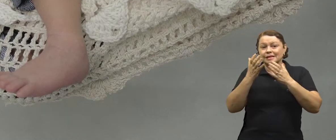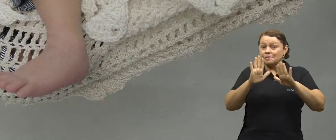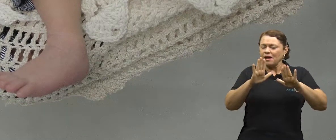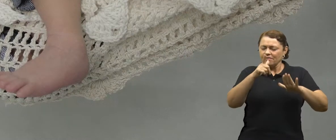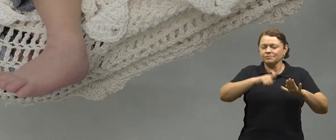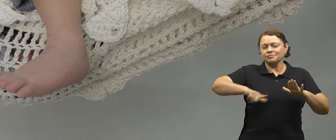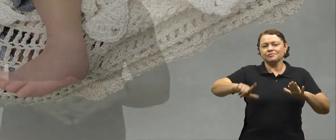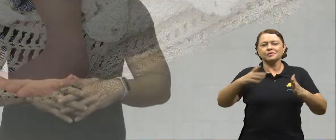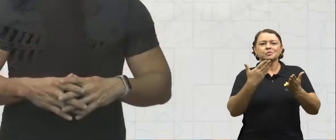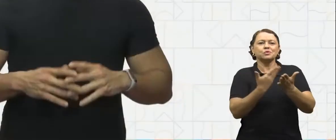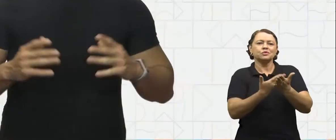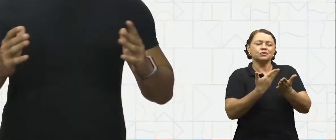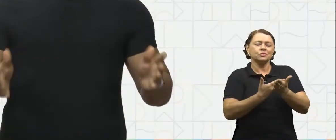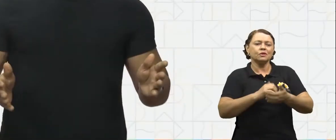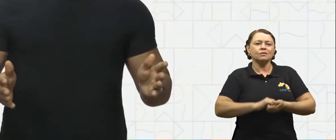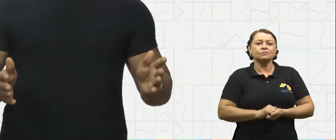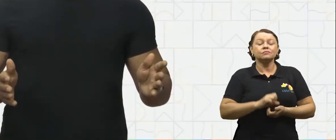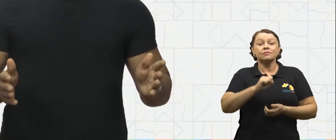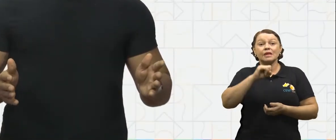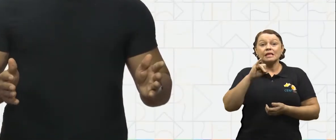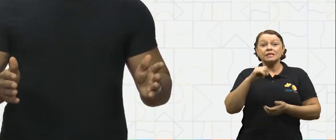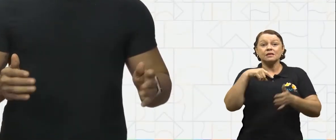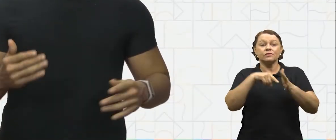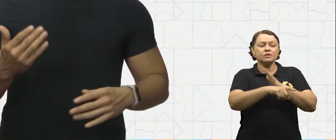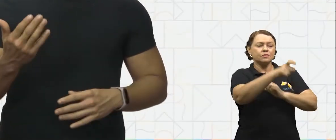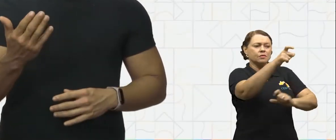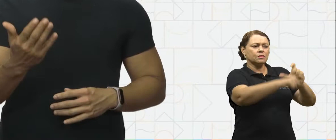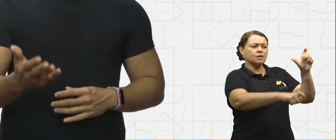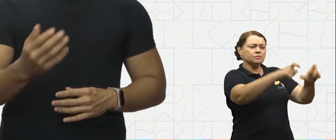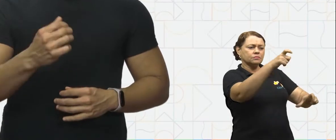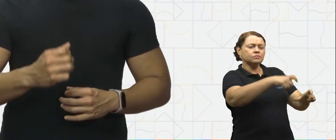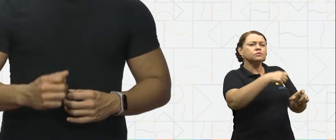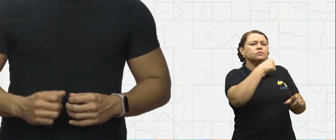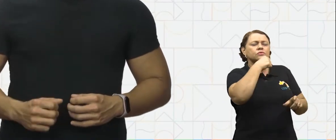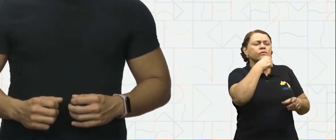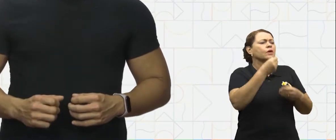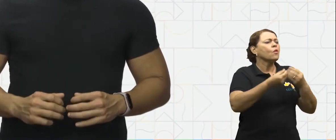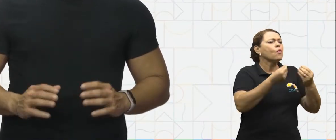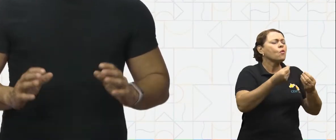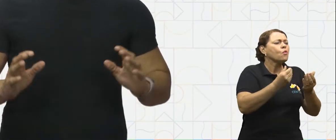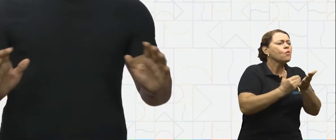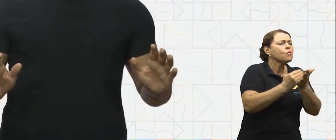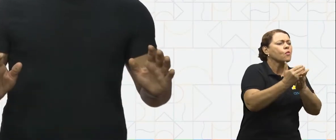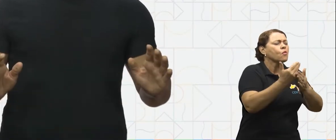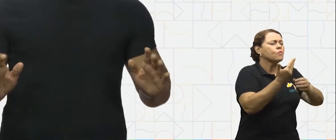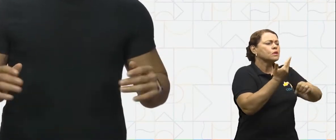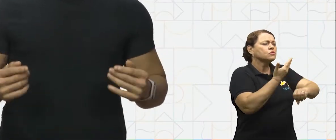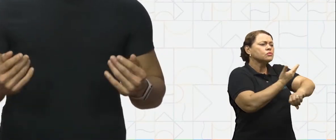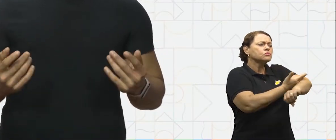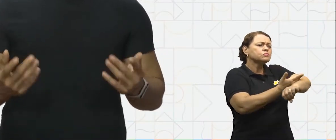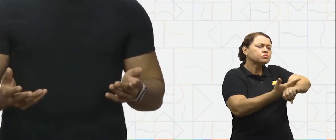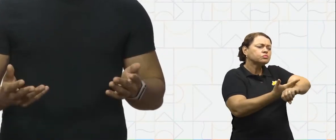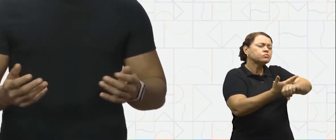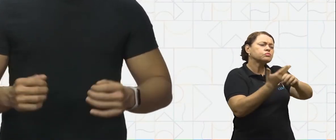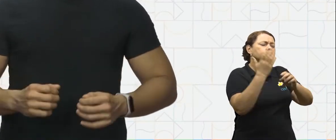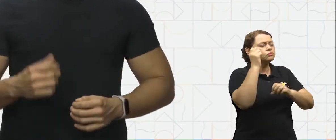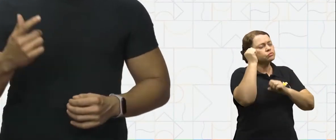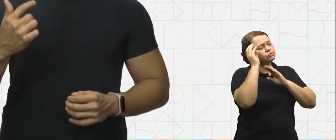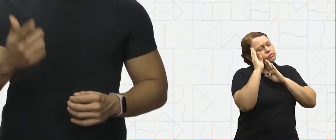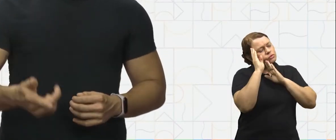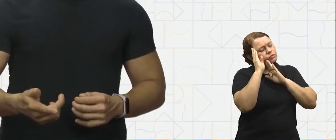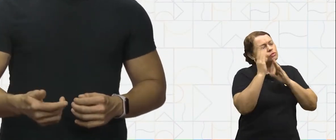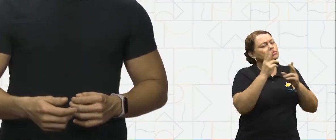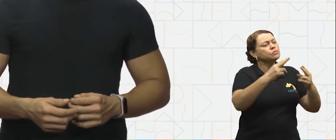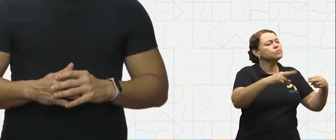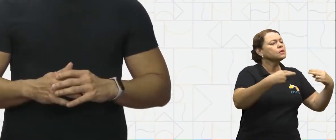vamos continuar a aula. Se você perguntar dos mais velhos sobre o costume de dormir em rede, eles vão te contar alguma história bem antiga,